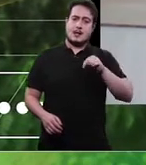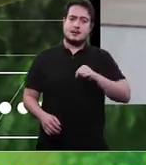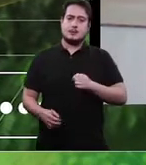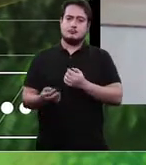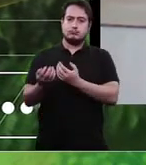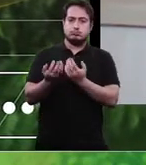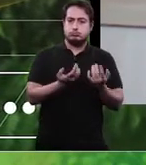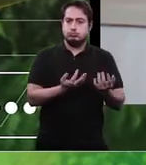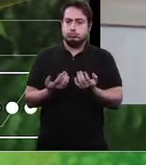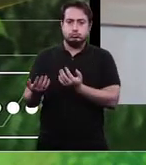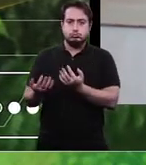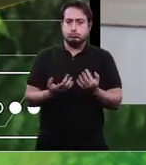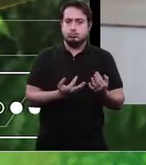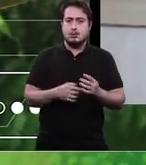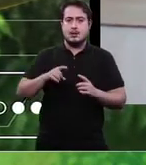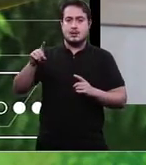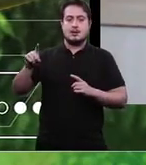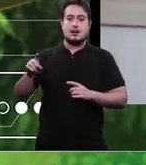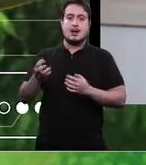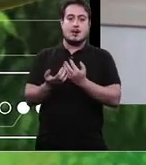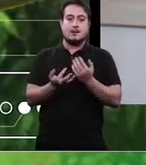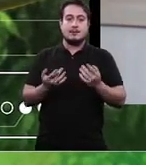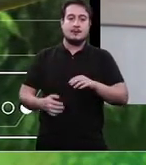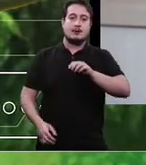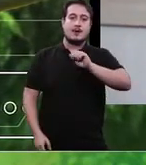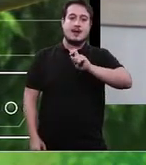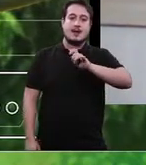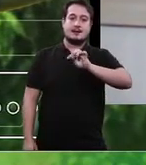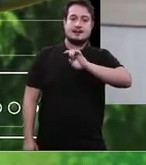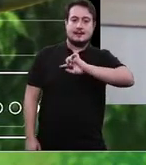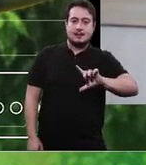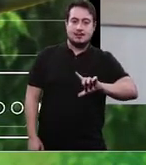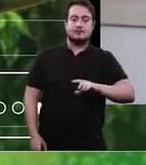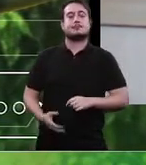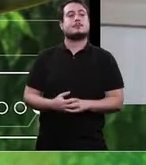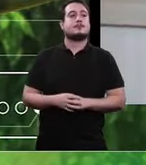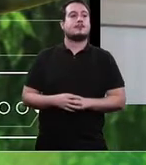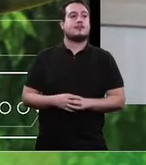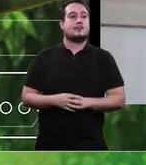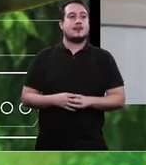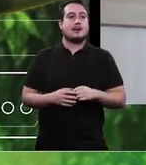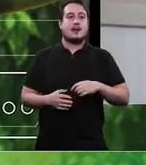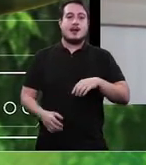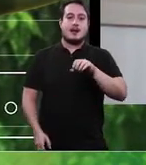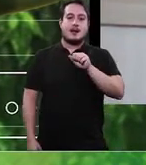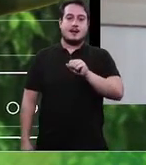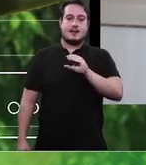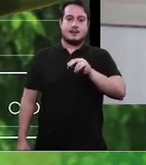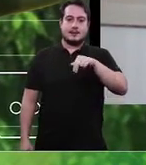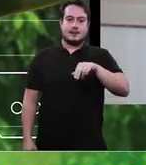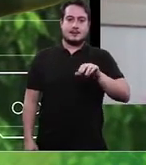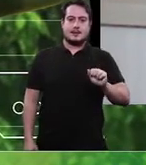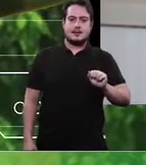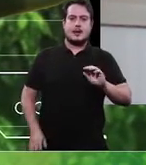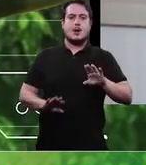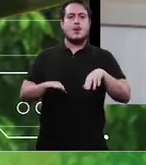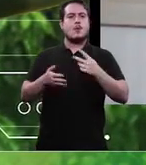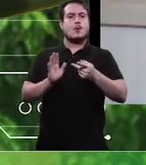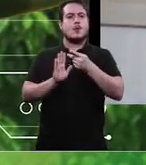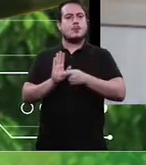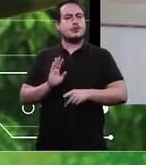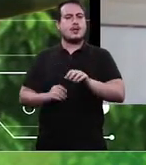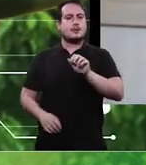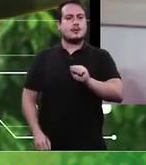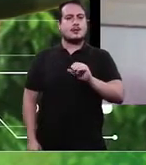queimada criminosa, lá é um incêndio acidental. Diante disso tudo, a CNA, qual o projeto da CNA,